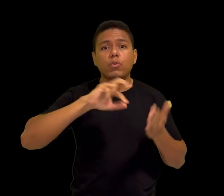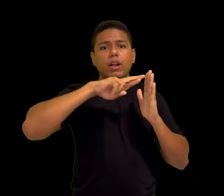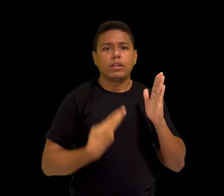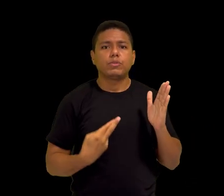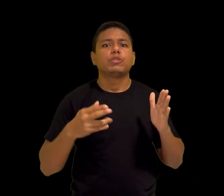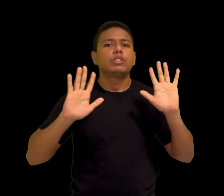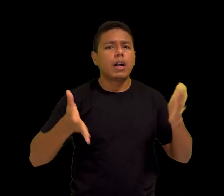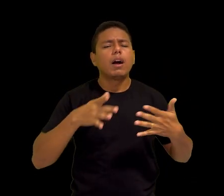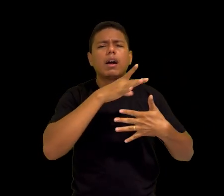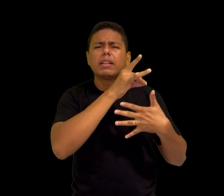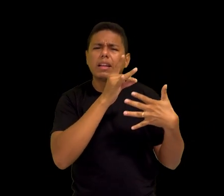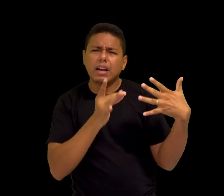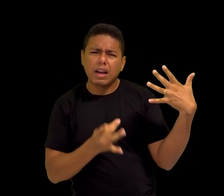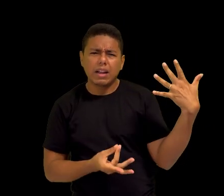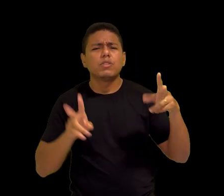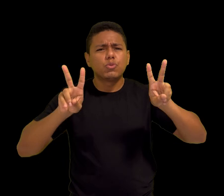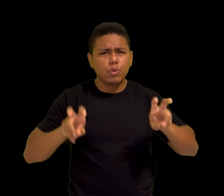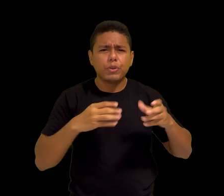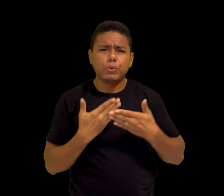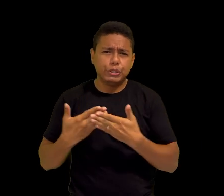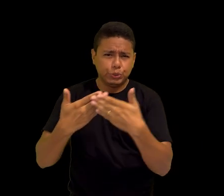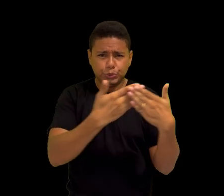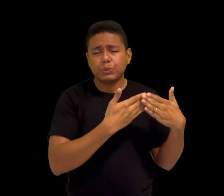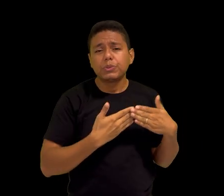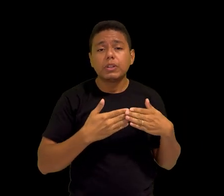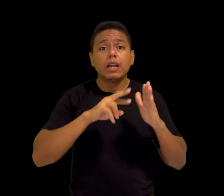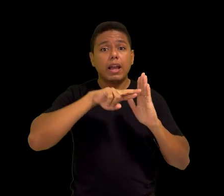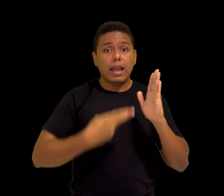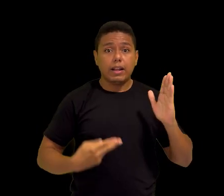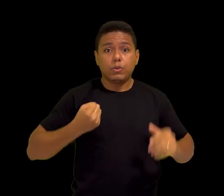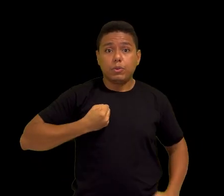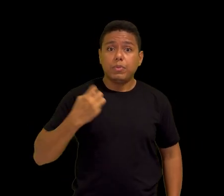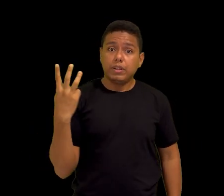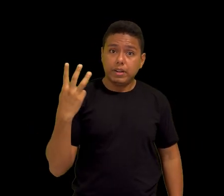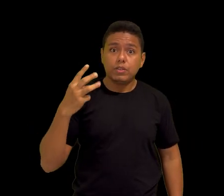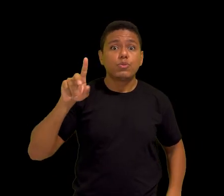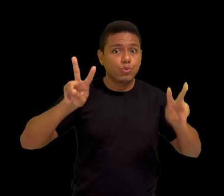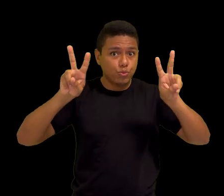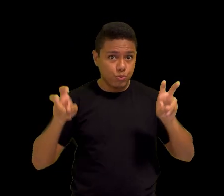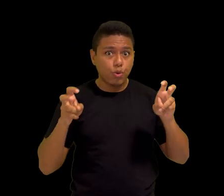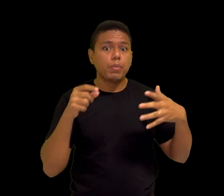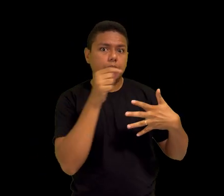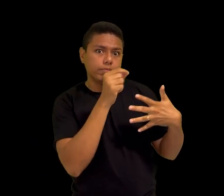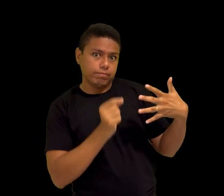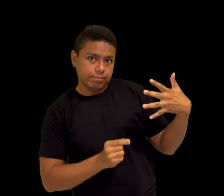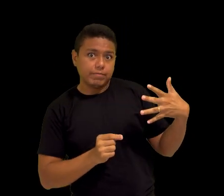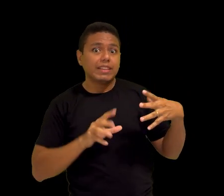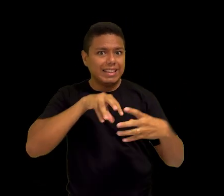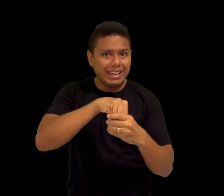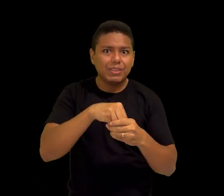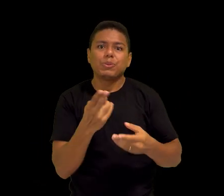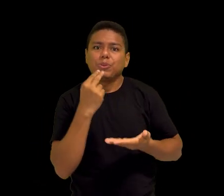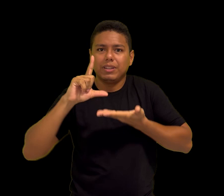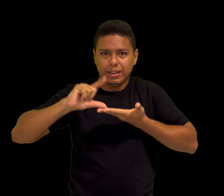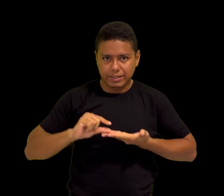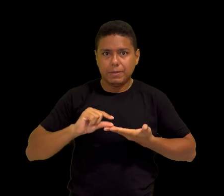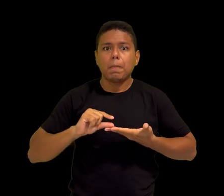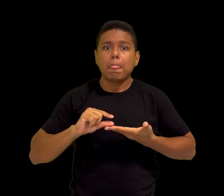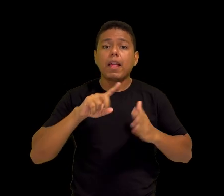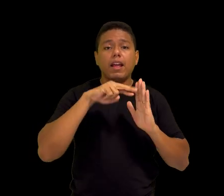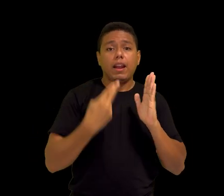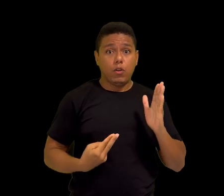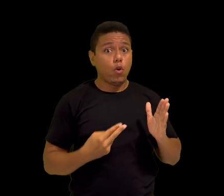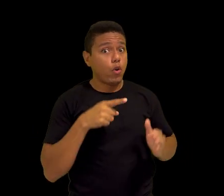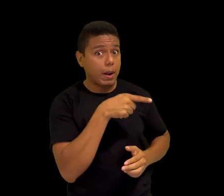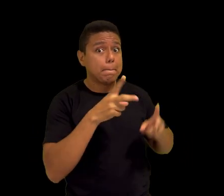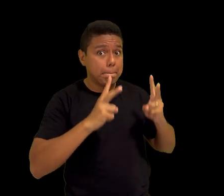tratam detalhadamente sobre os temas do estudo, e o relatório 3, que é o de biomarcadores do estado de micronutrientes, é nesse relatório